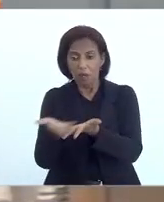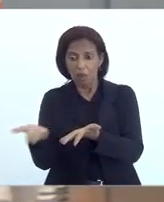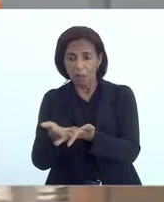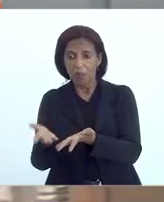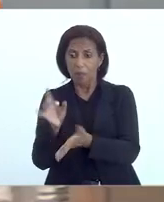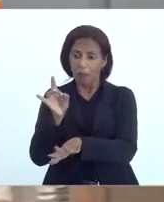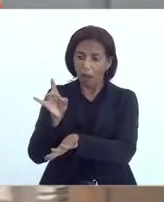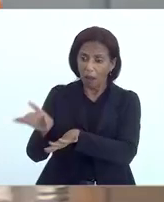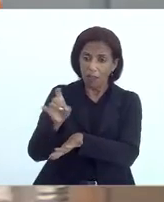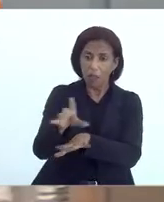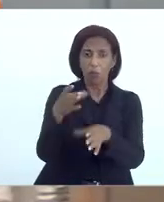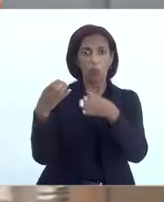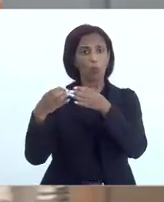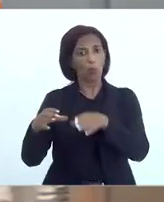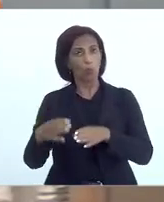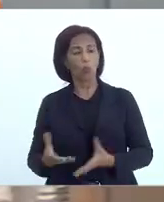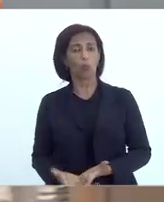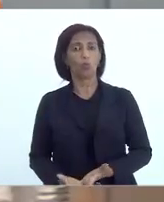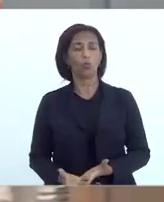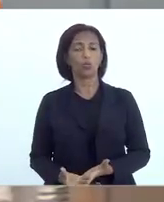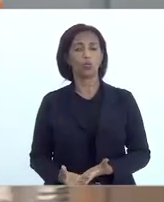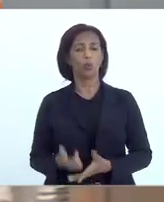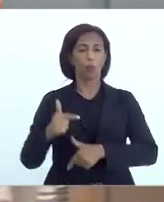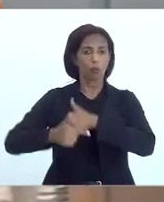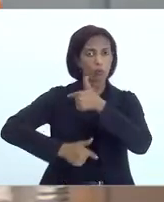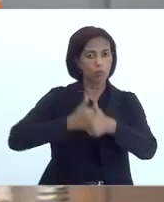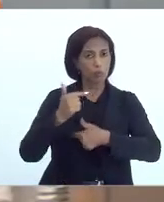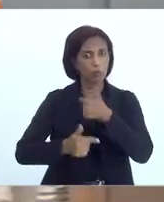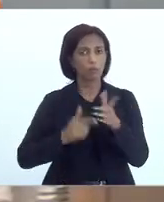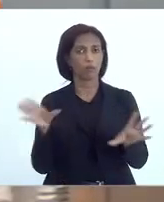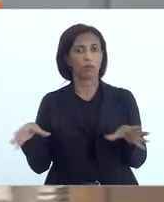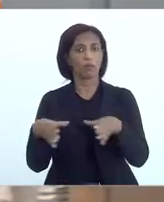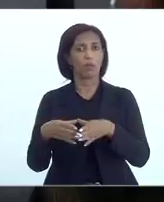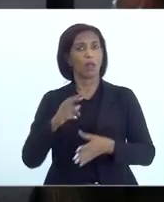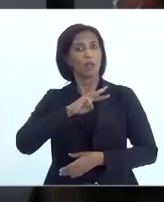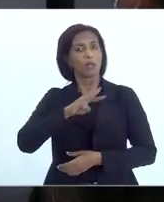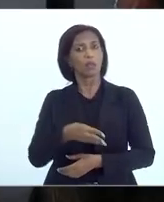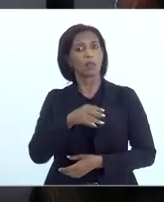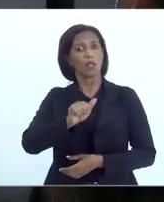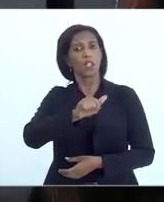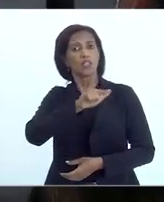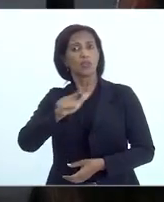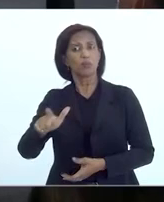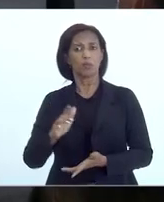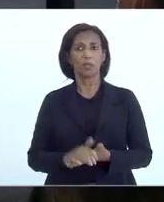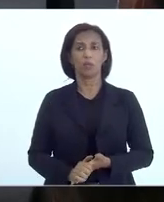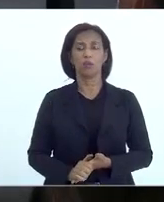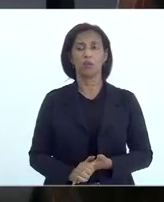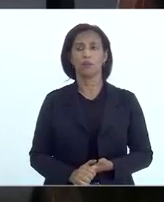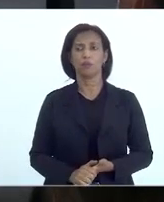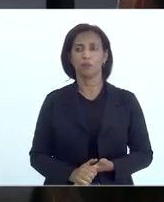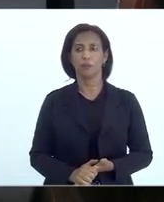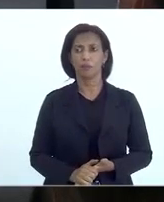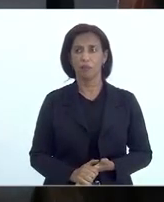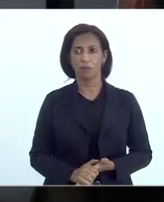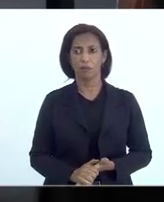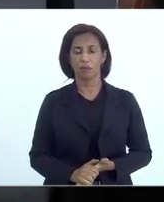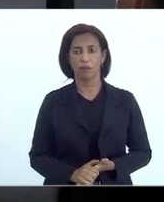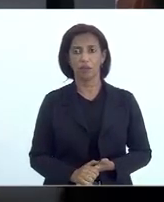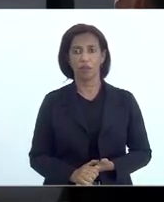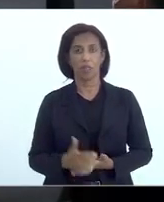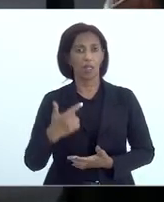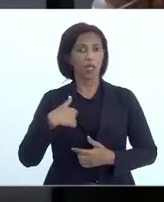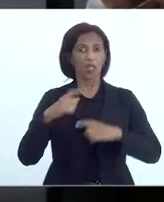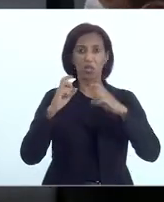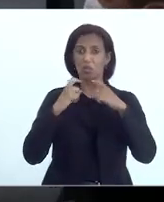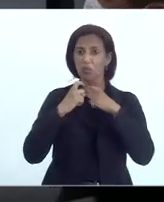para solução de cada concurso como em fruto do trabalho dessa comissão mais de 3 mil servidores ingressaram nos quadros do estado e